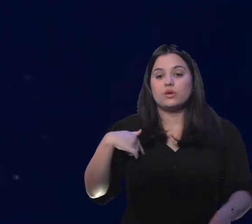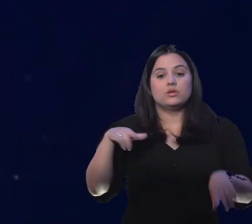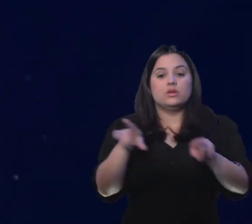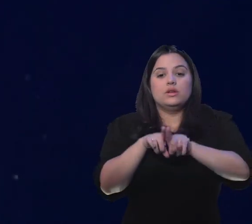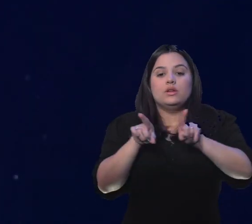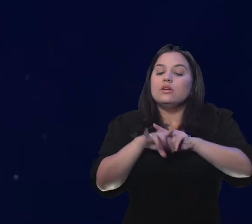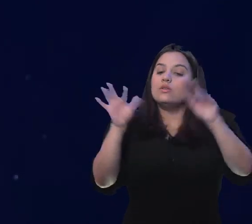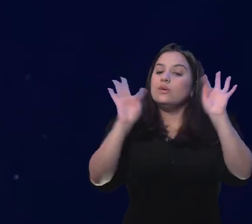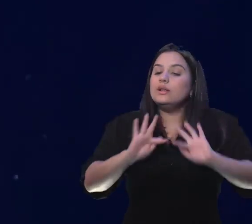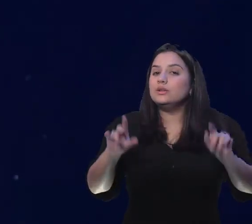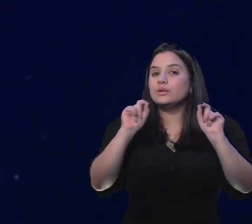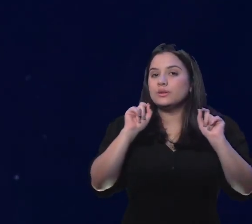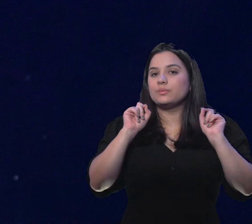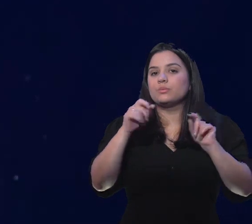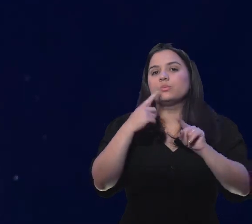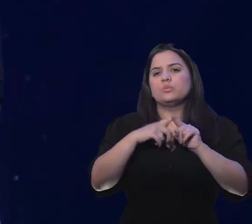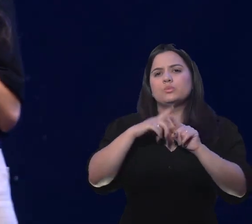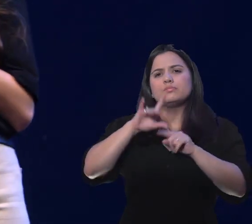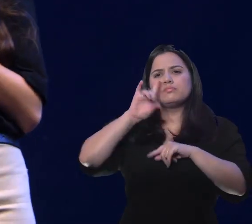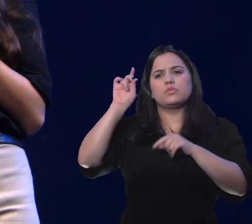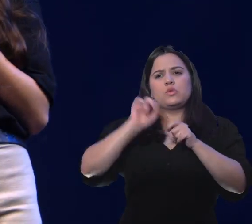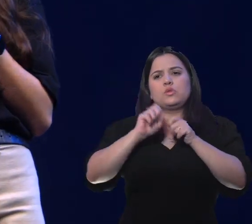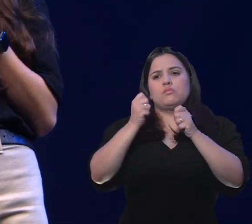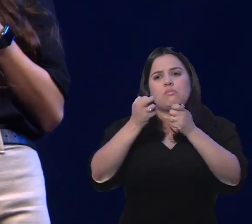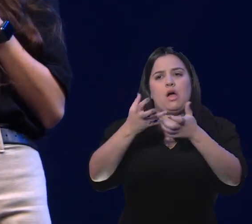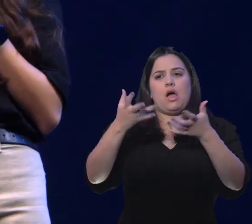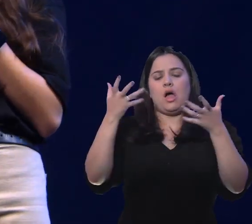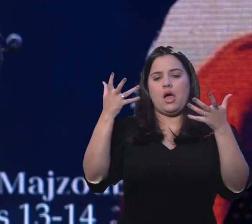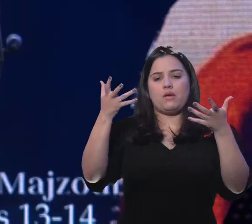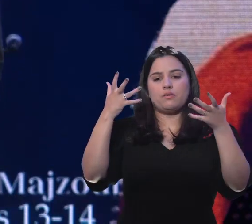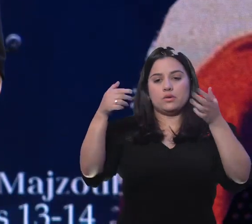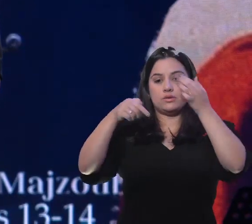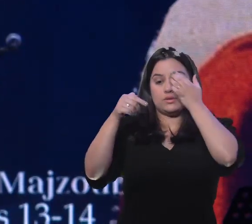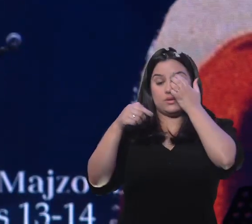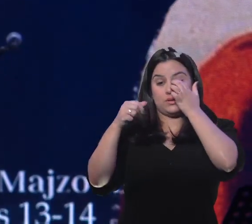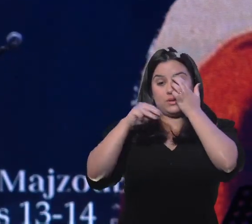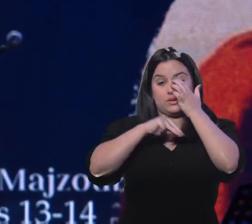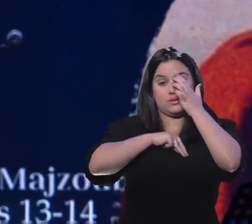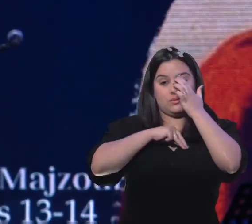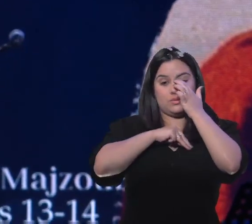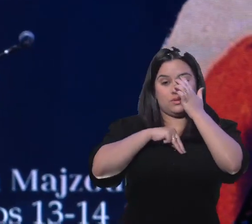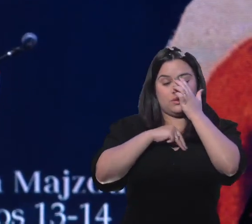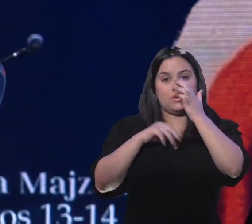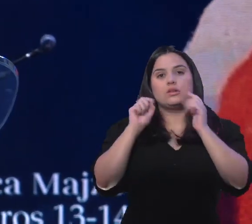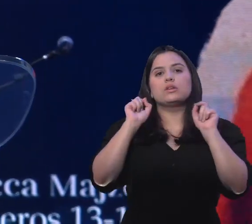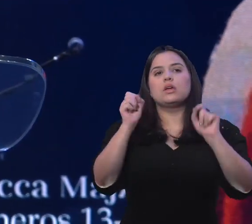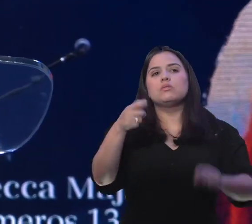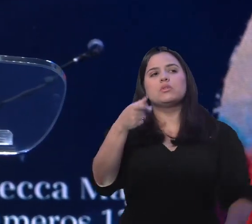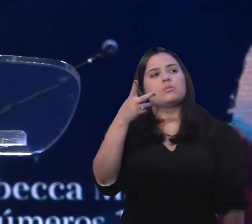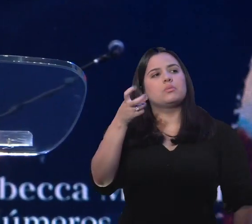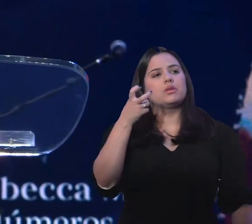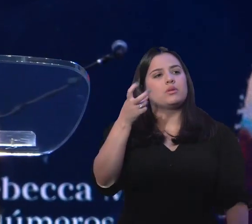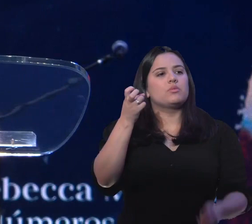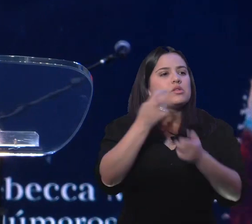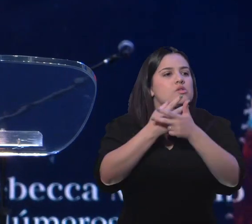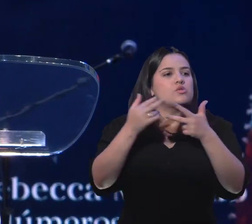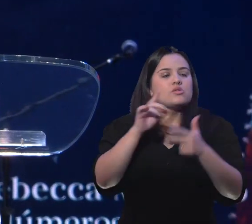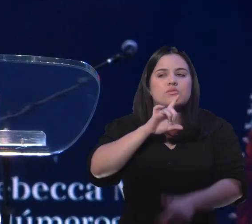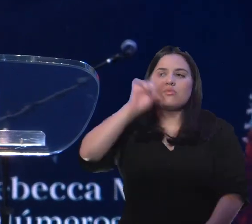porque Deus tem feito coisas maravilhosas no nosso ministério. Quem tem visto aí as coisas que Deus tem feito aqui? Deixa eu